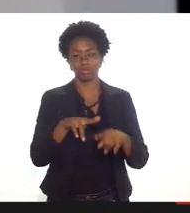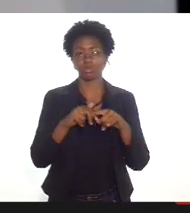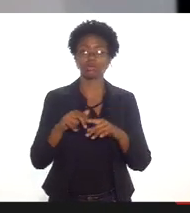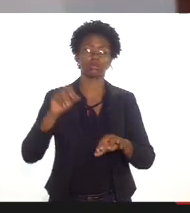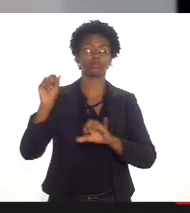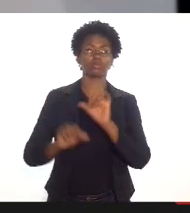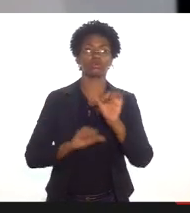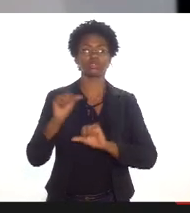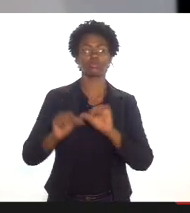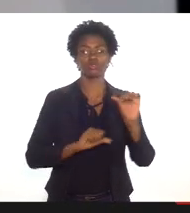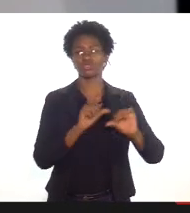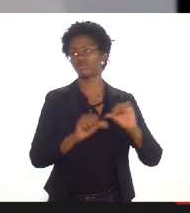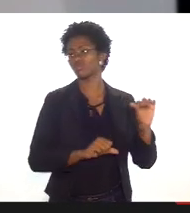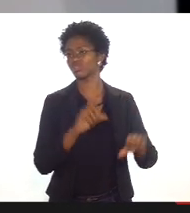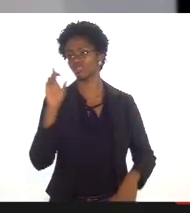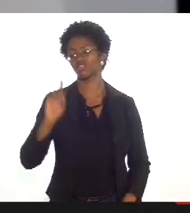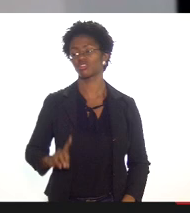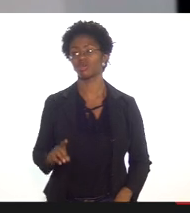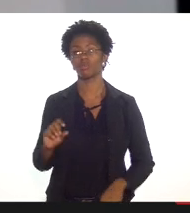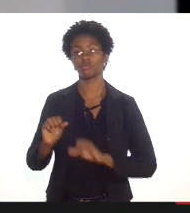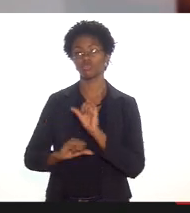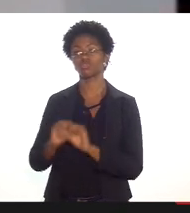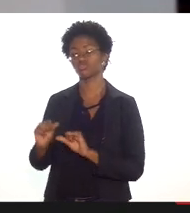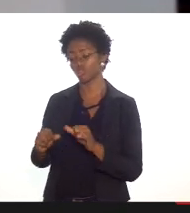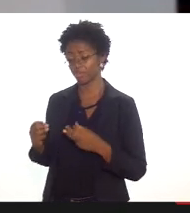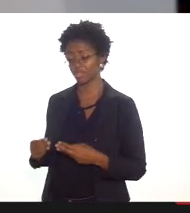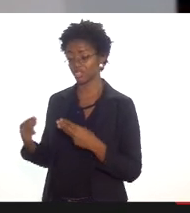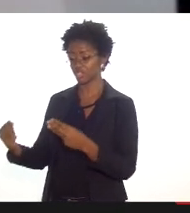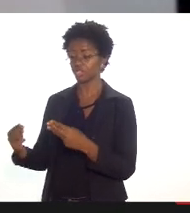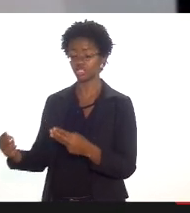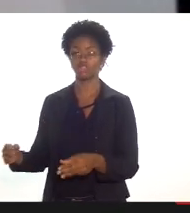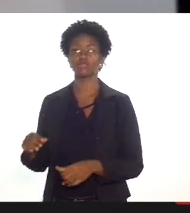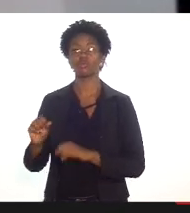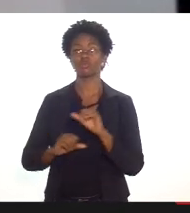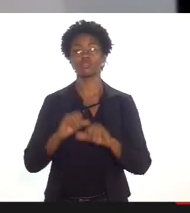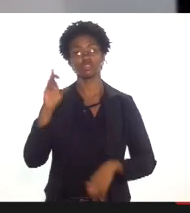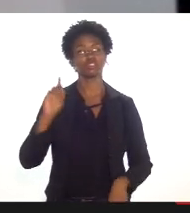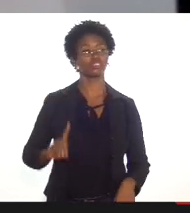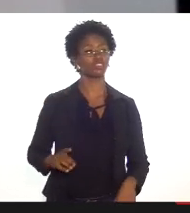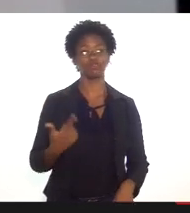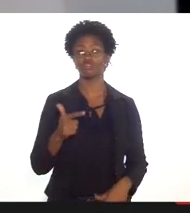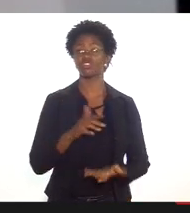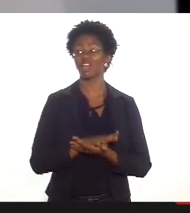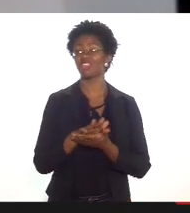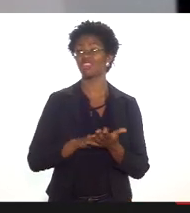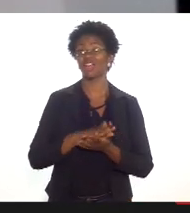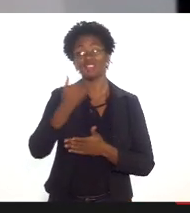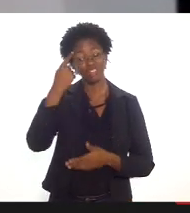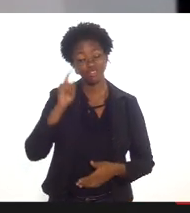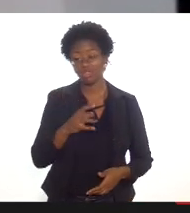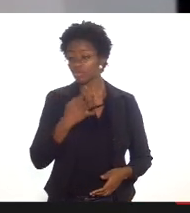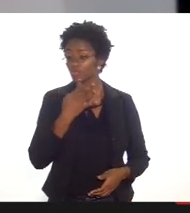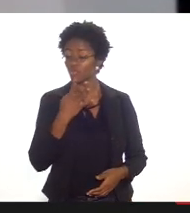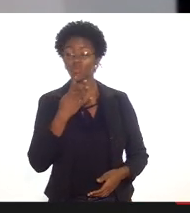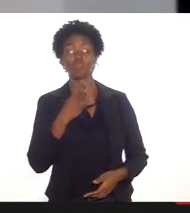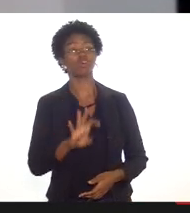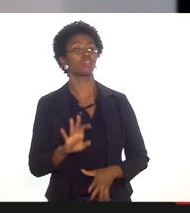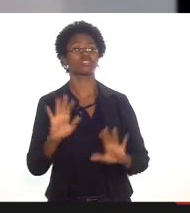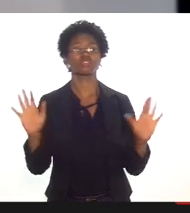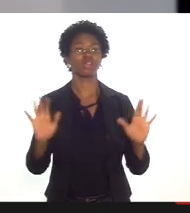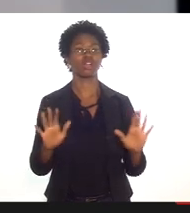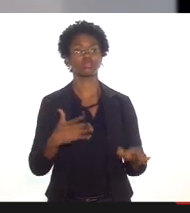né? Mudou o ministro, muda o diretor, muda o DGH, e o diretor não tinha nem informação do que ocorria na sua unidade. Isso